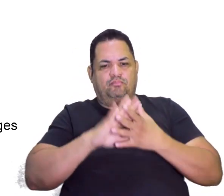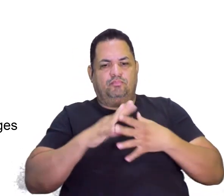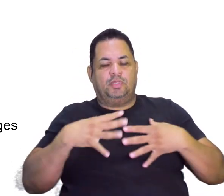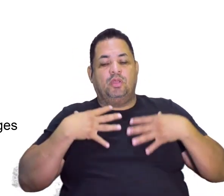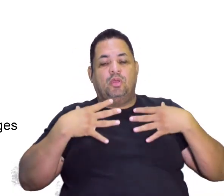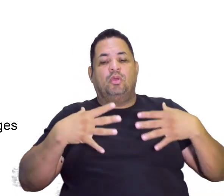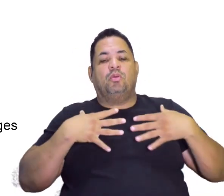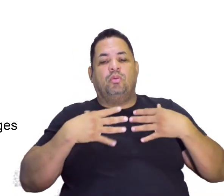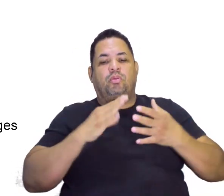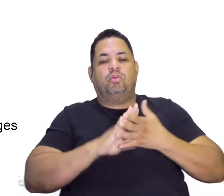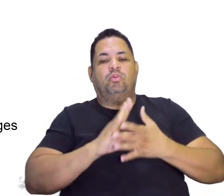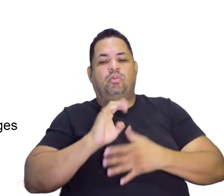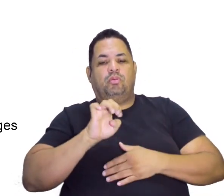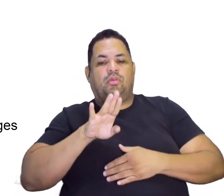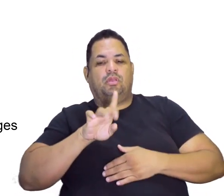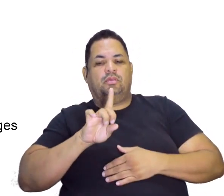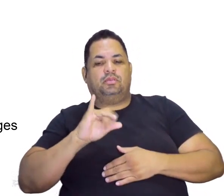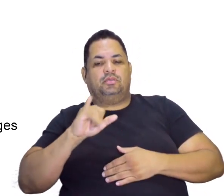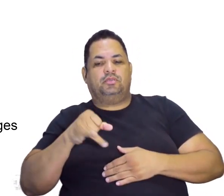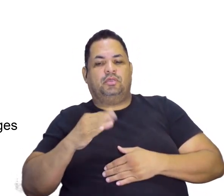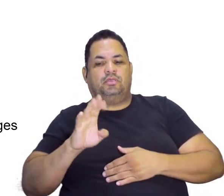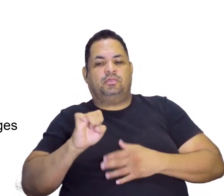verão na Grande Jatte,